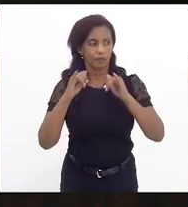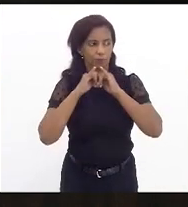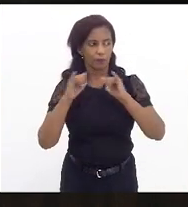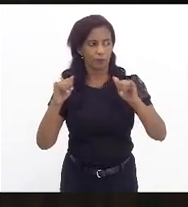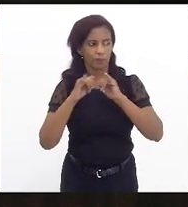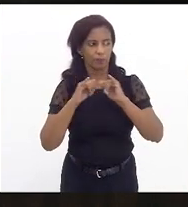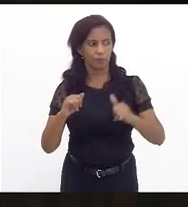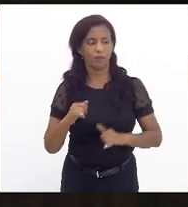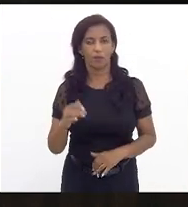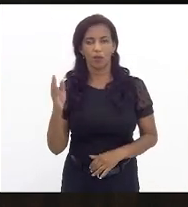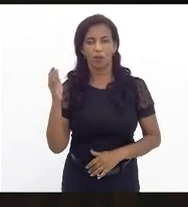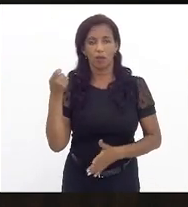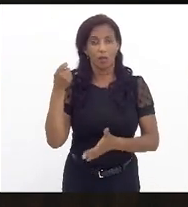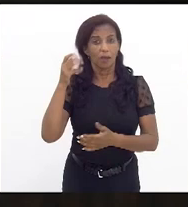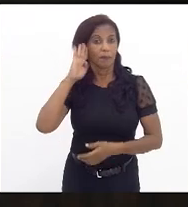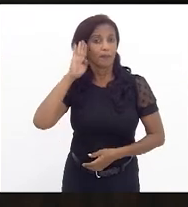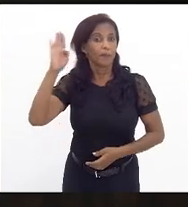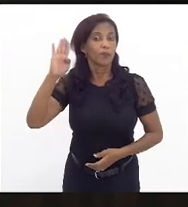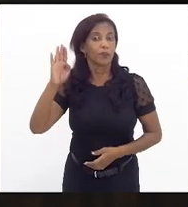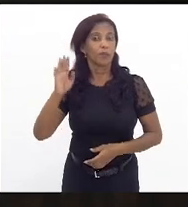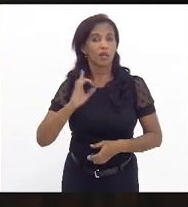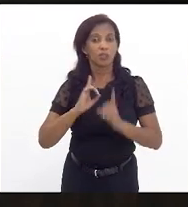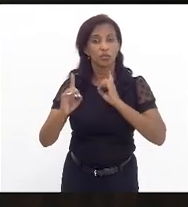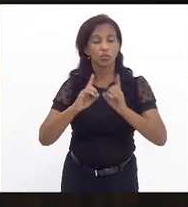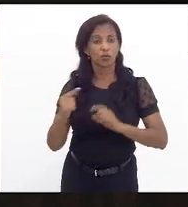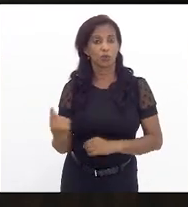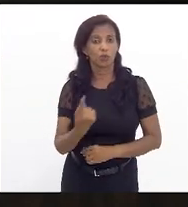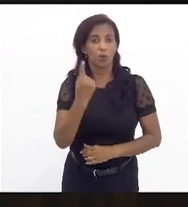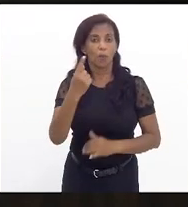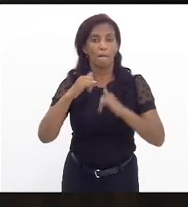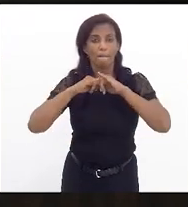Anuncio, em regime de prioridade, em discussão única,